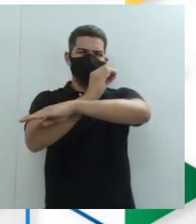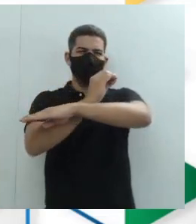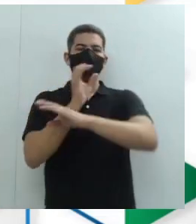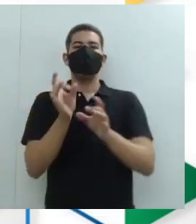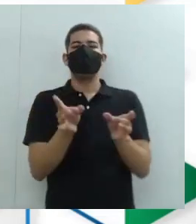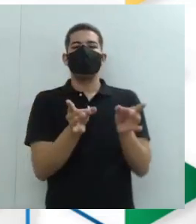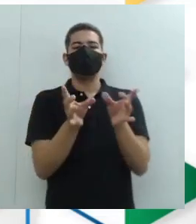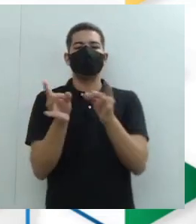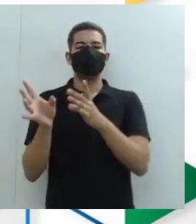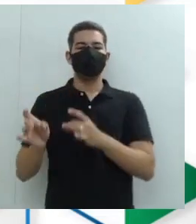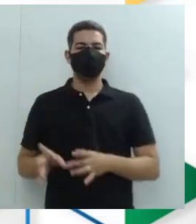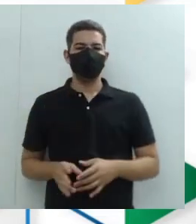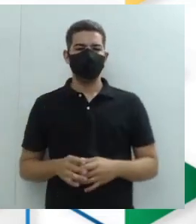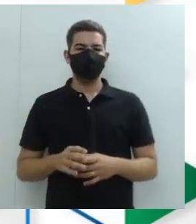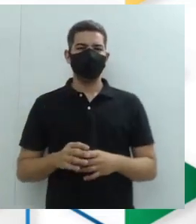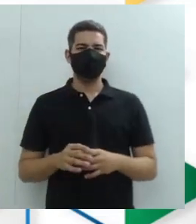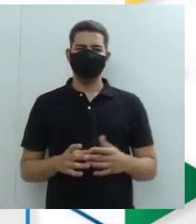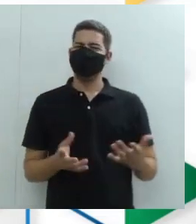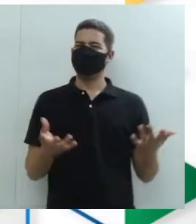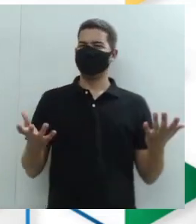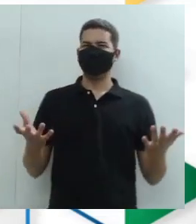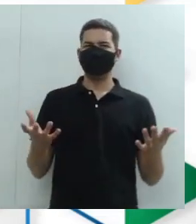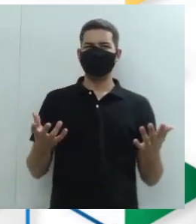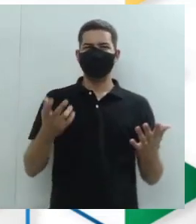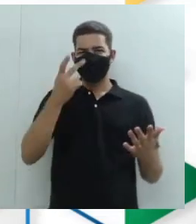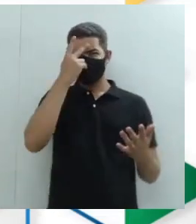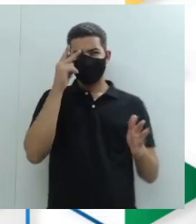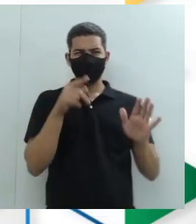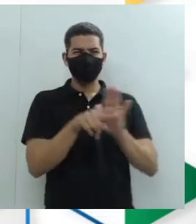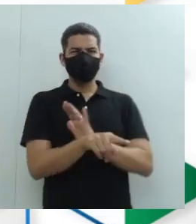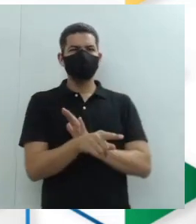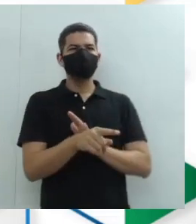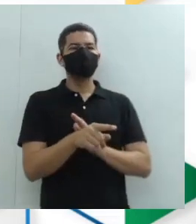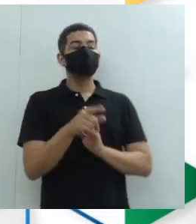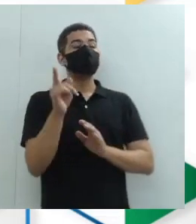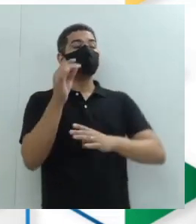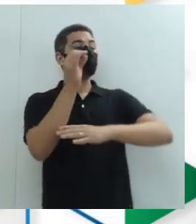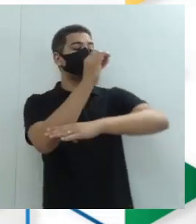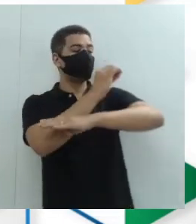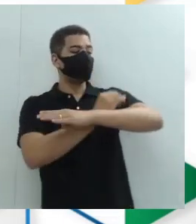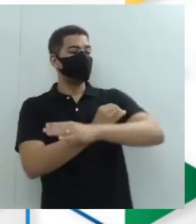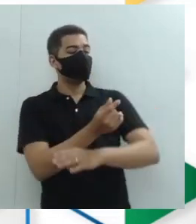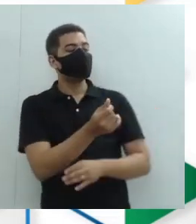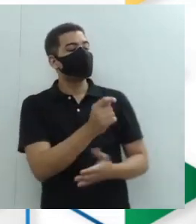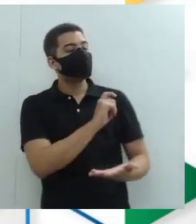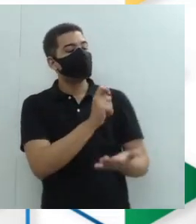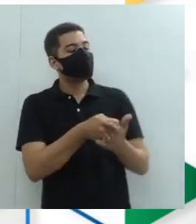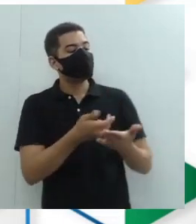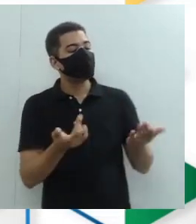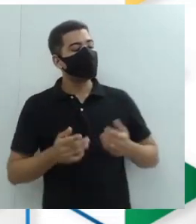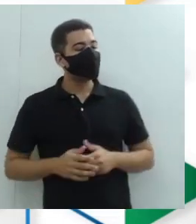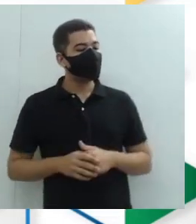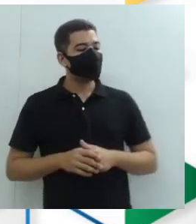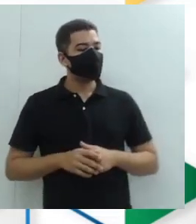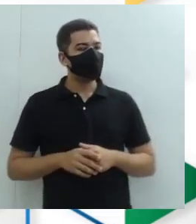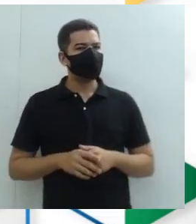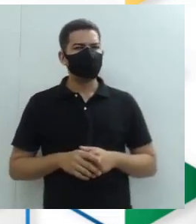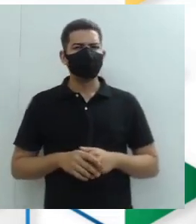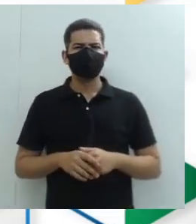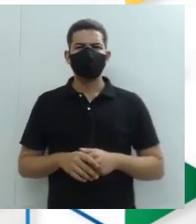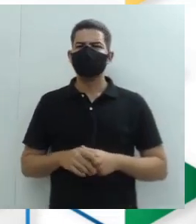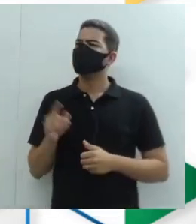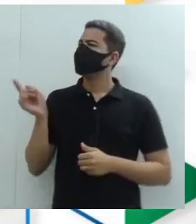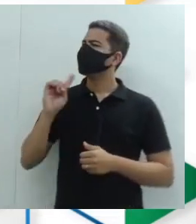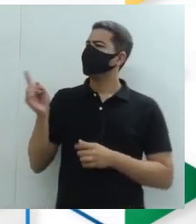sol. E aí alguém vai e pergunta, quanto quer pelo pôr do sol? A criança responde, não